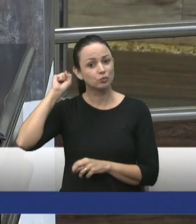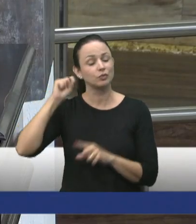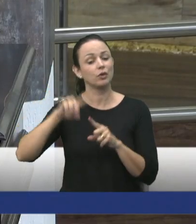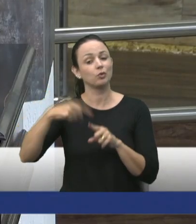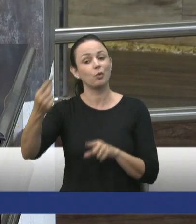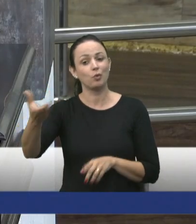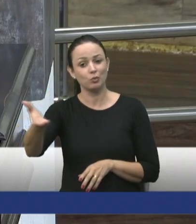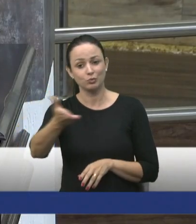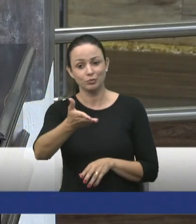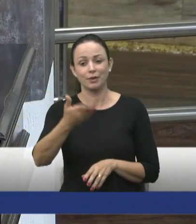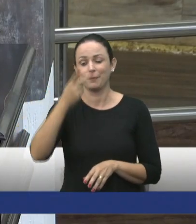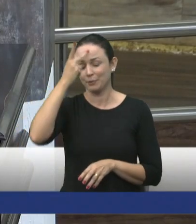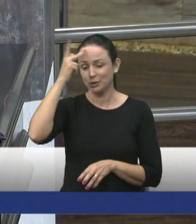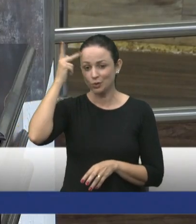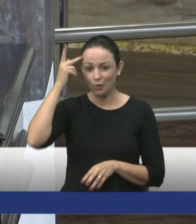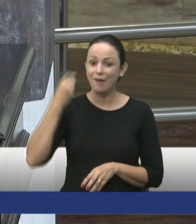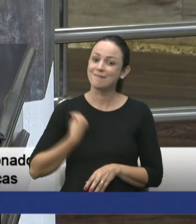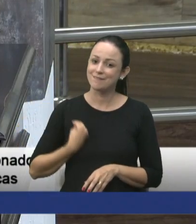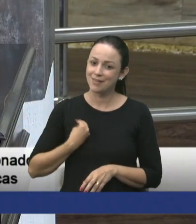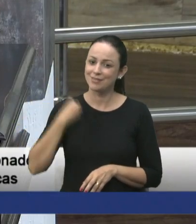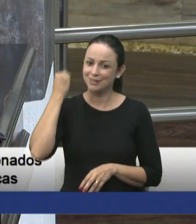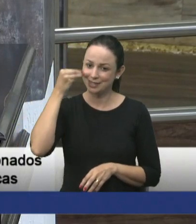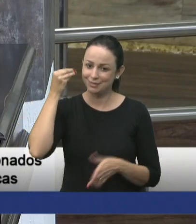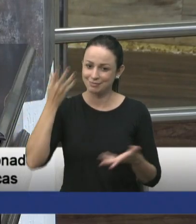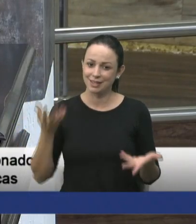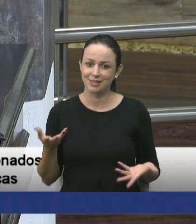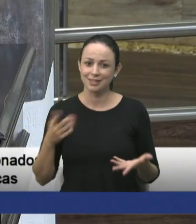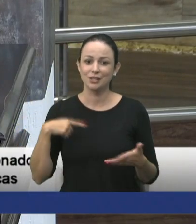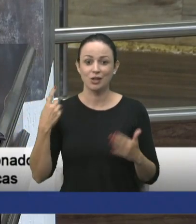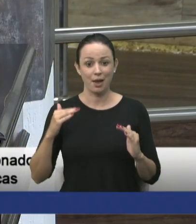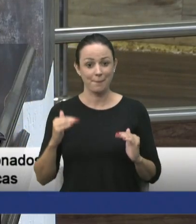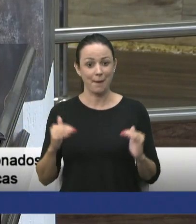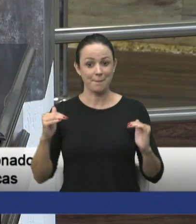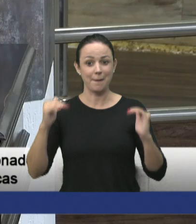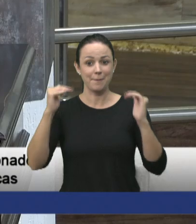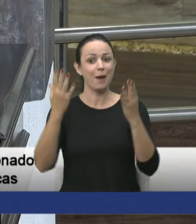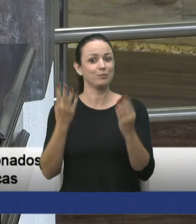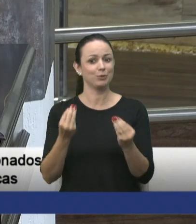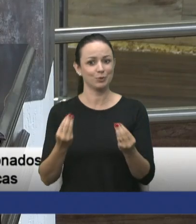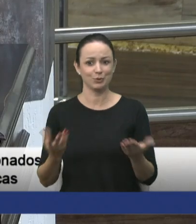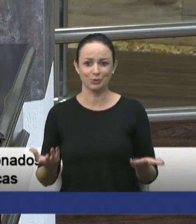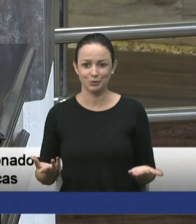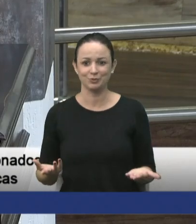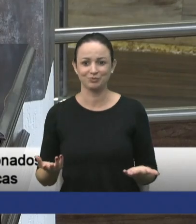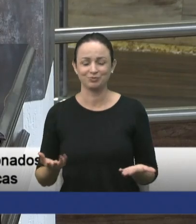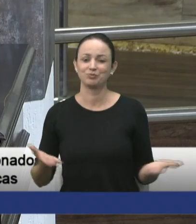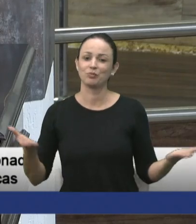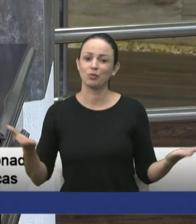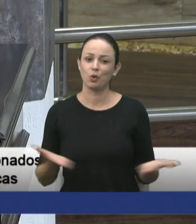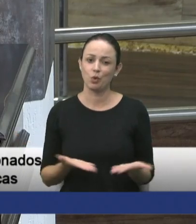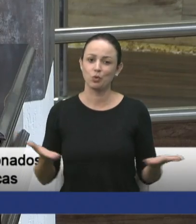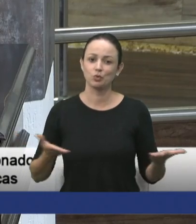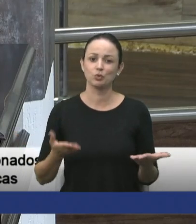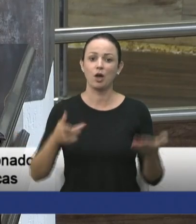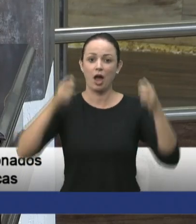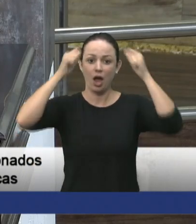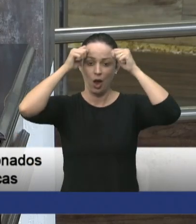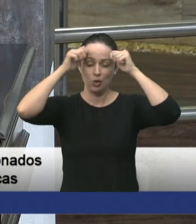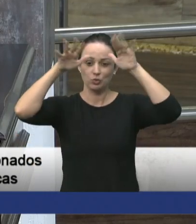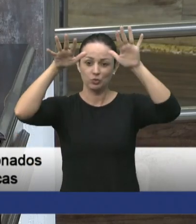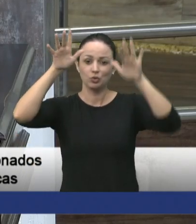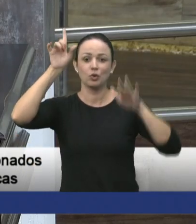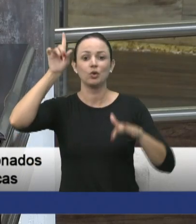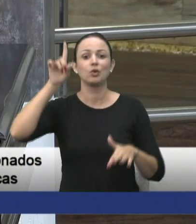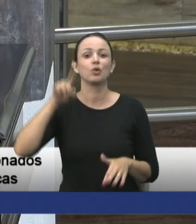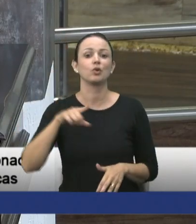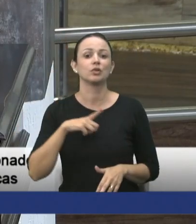que vivenciam, a gente cresce e cresce muito. E hoje, o autismo, ele